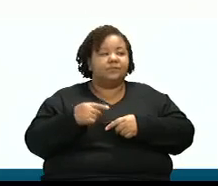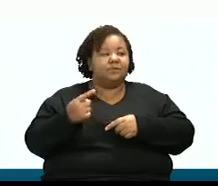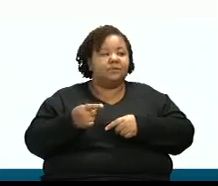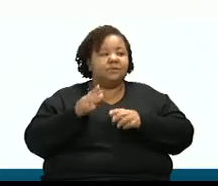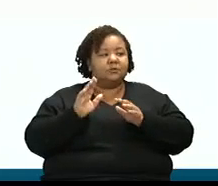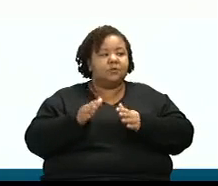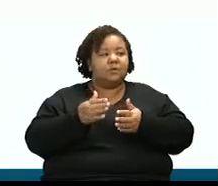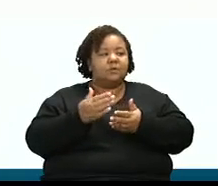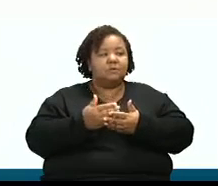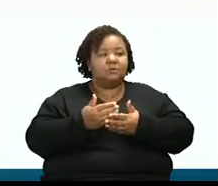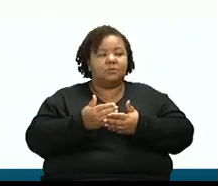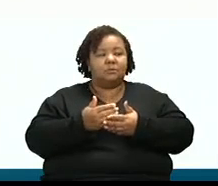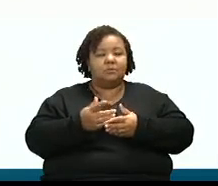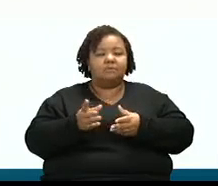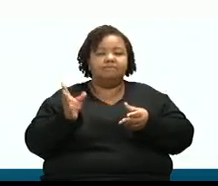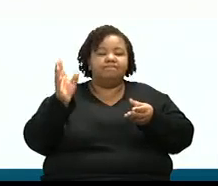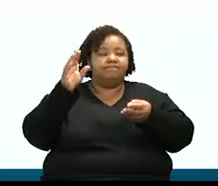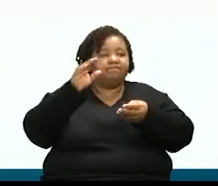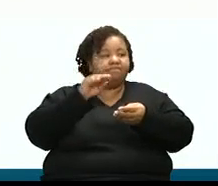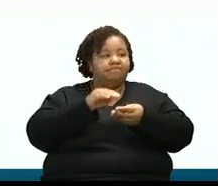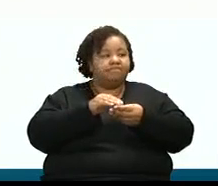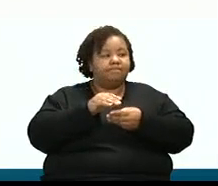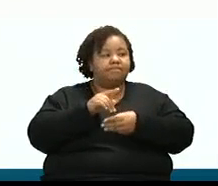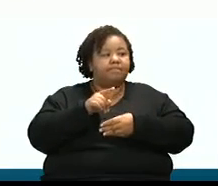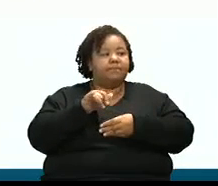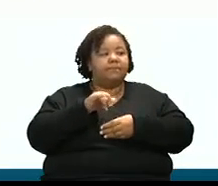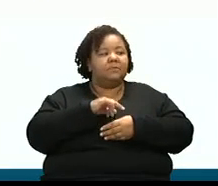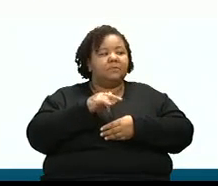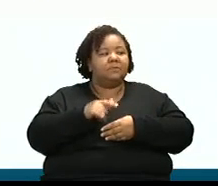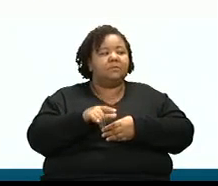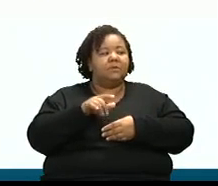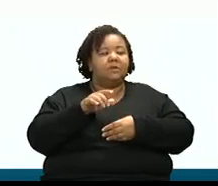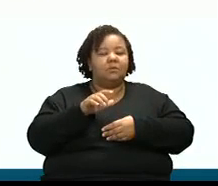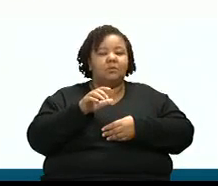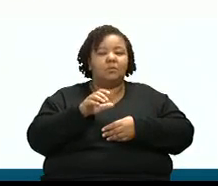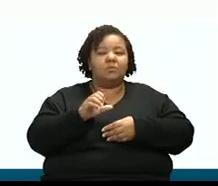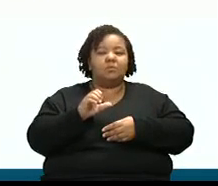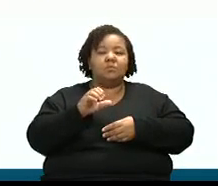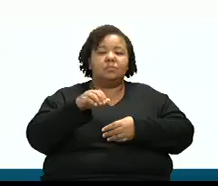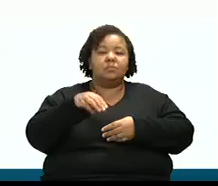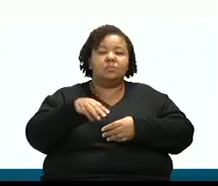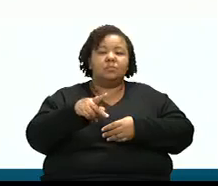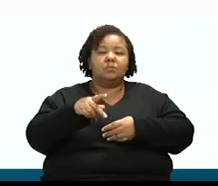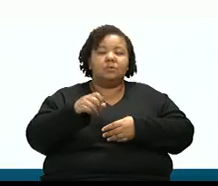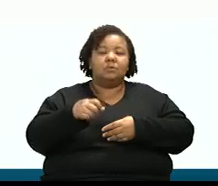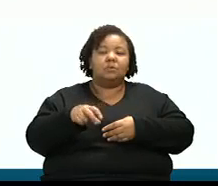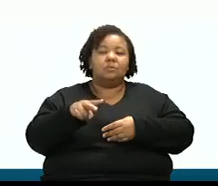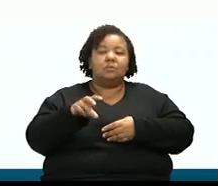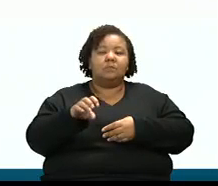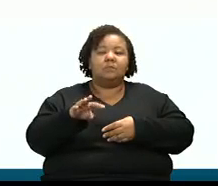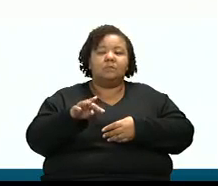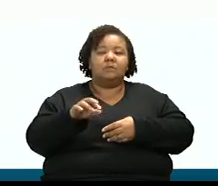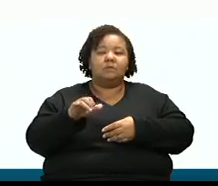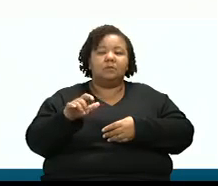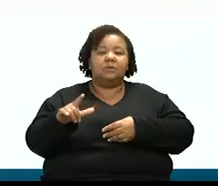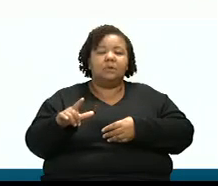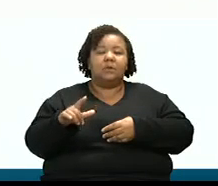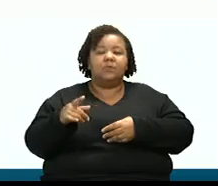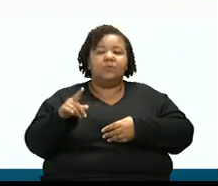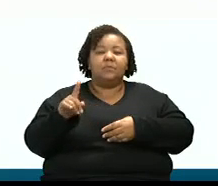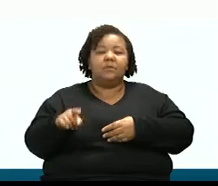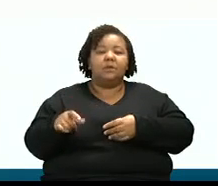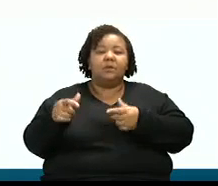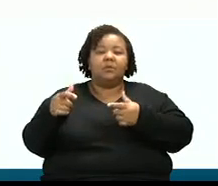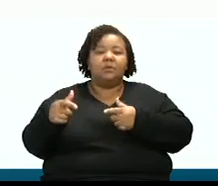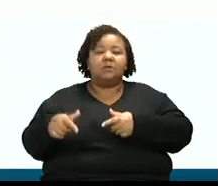já estudamos. Então, em resumo, se eu tenho um campo vetorial, aqui no caso um campo de R2, eu tenho uma